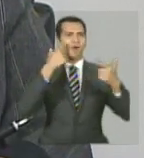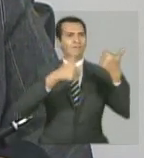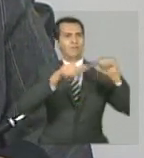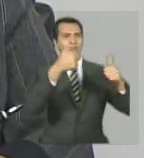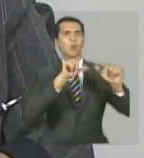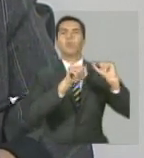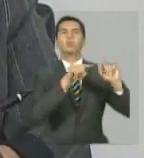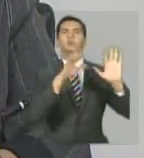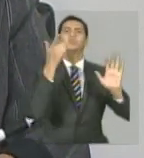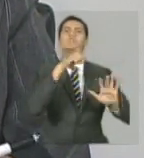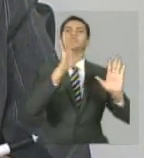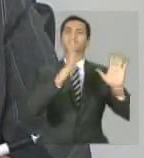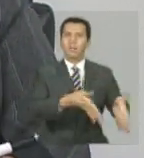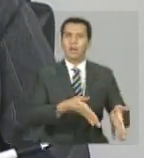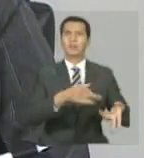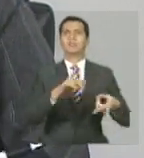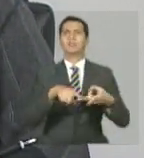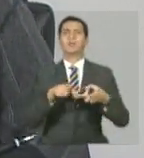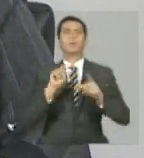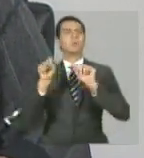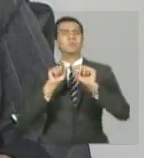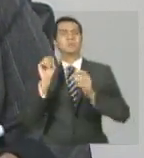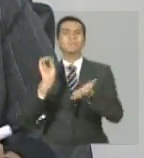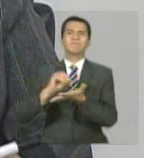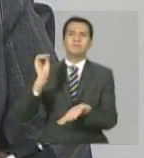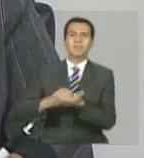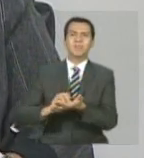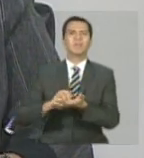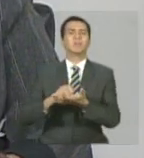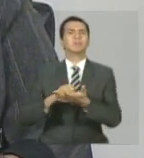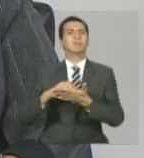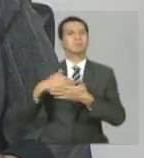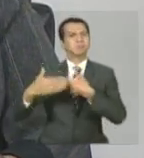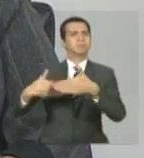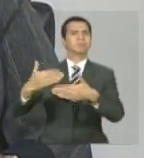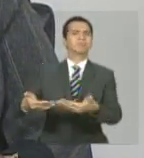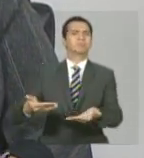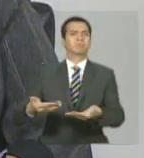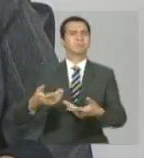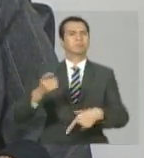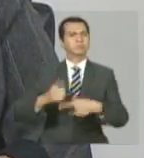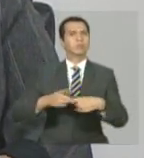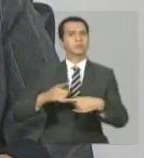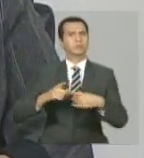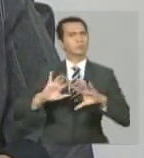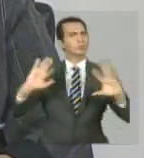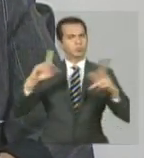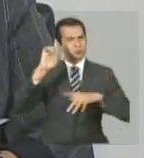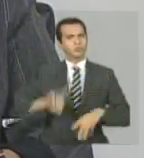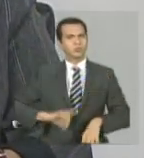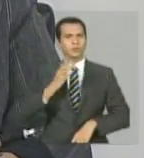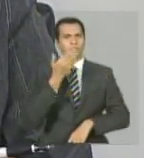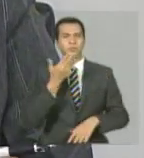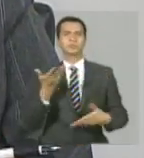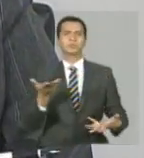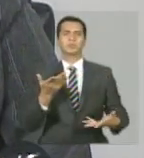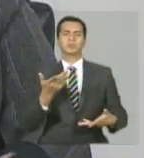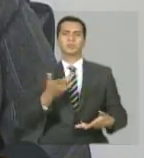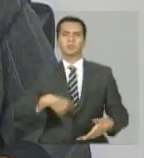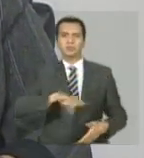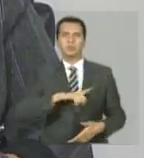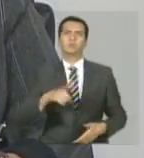temos conseguido, que ameaças também existem ainda para efetivar o direito humano à alimentação, para conquistarmos